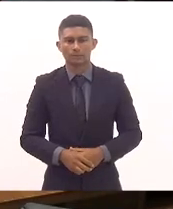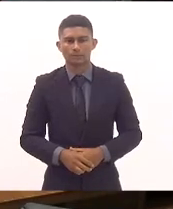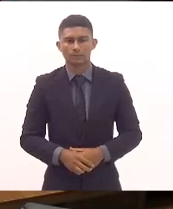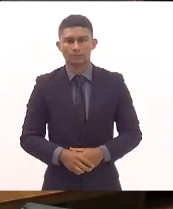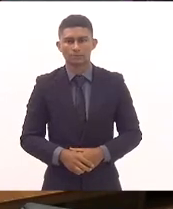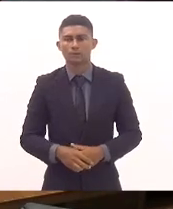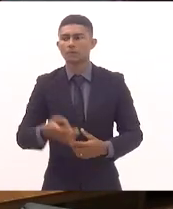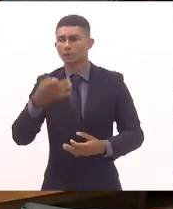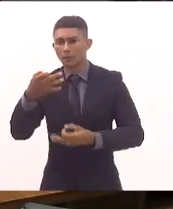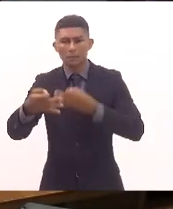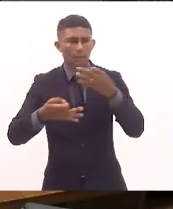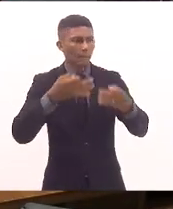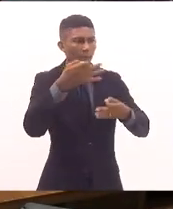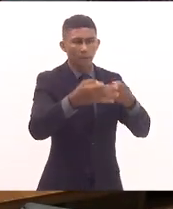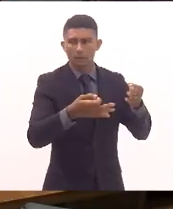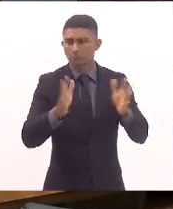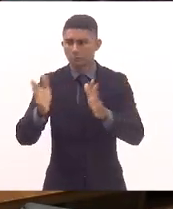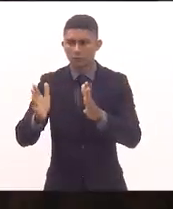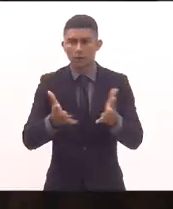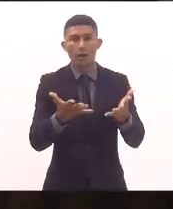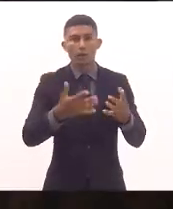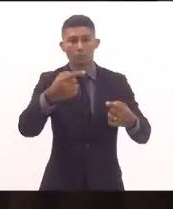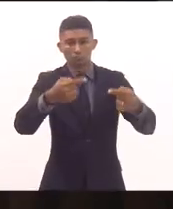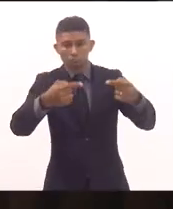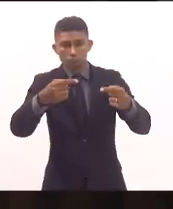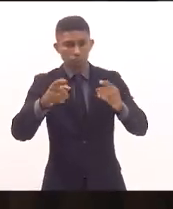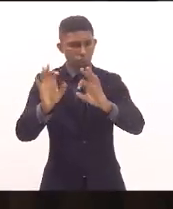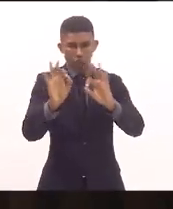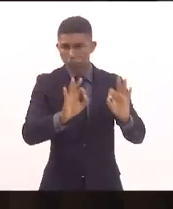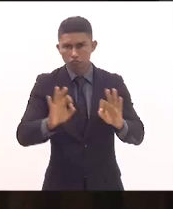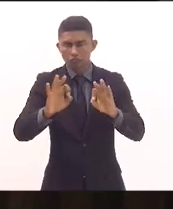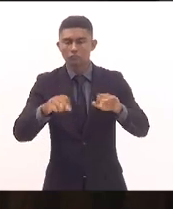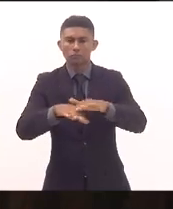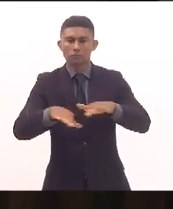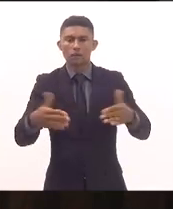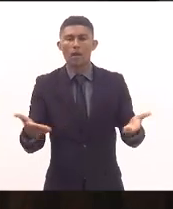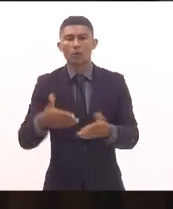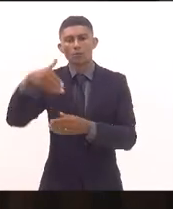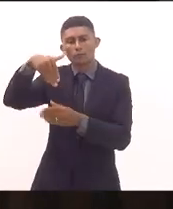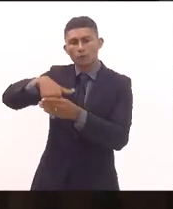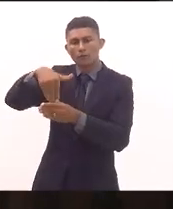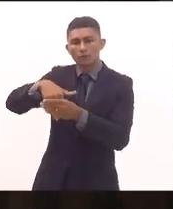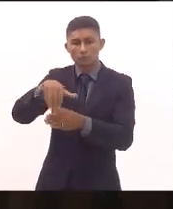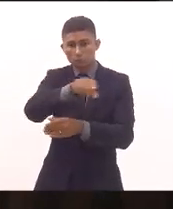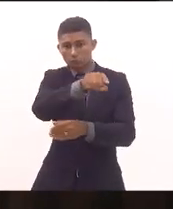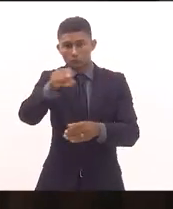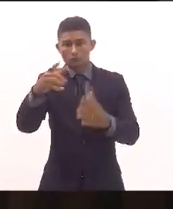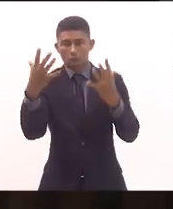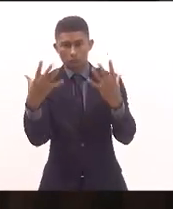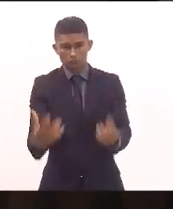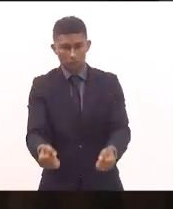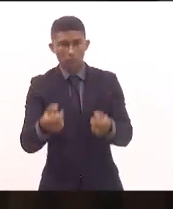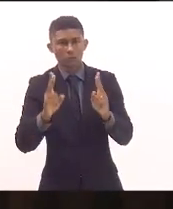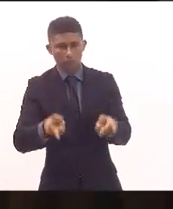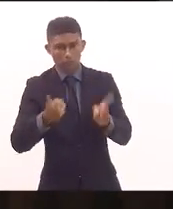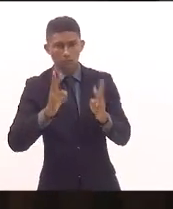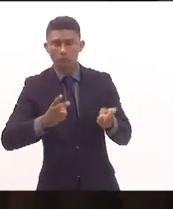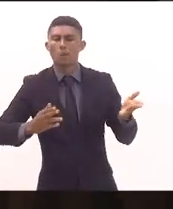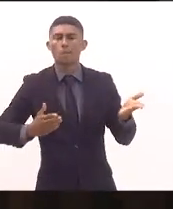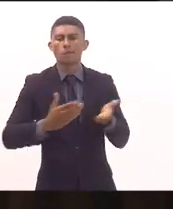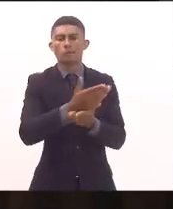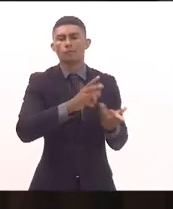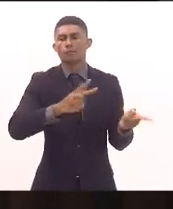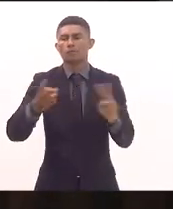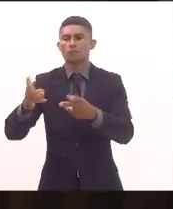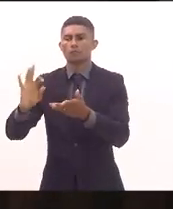Com os pareceres emitidos em discussão, não havendo que queira discutir, encerrada a discussão, em votação, se os que aprovam permaneçam como estão, aprovado, vai a